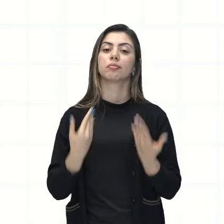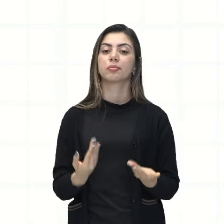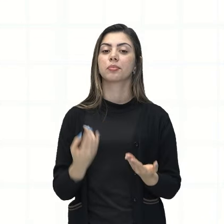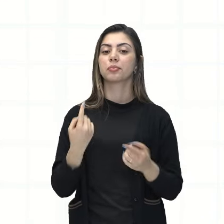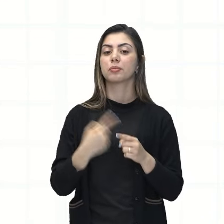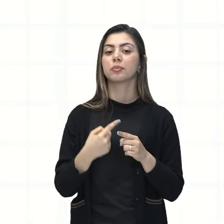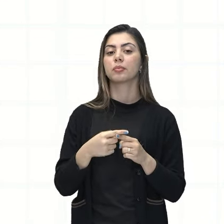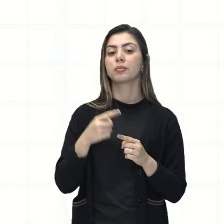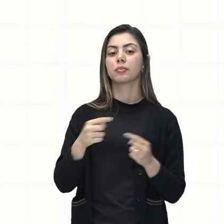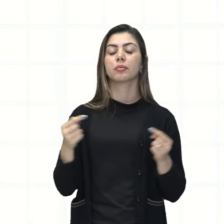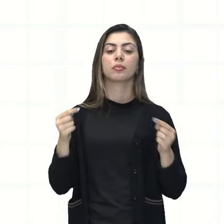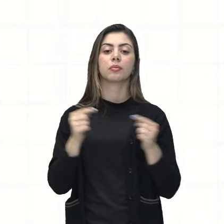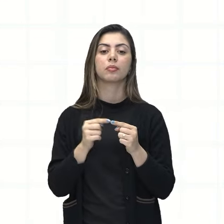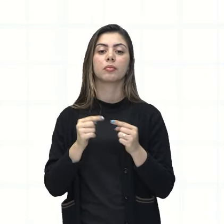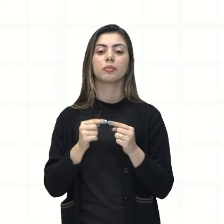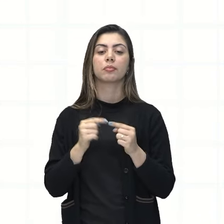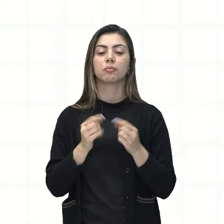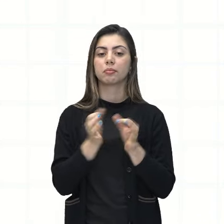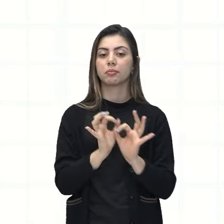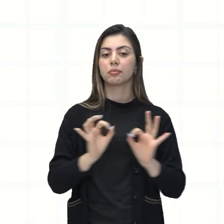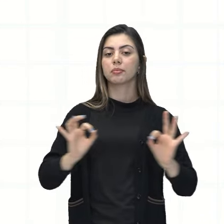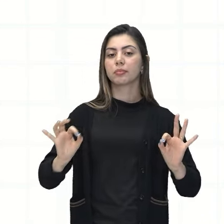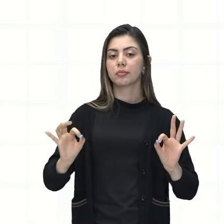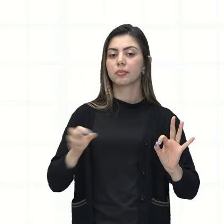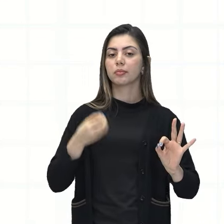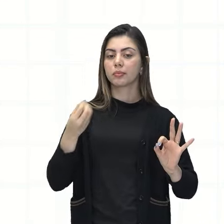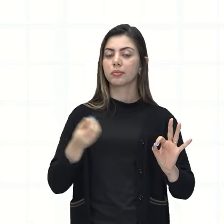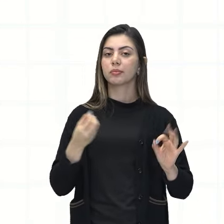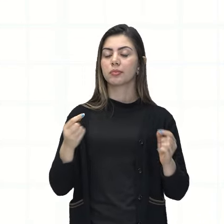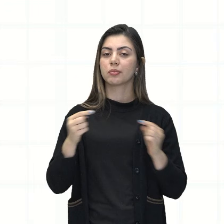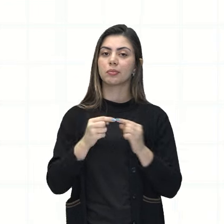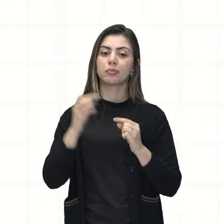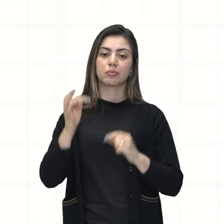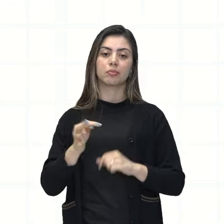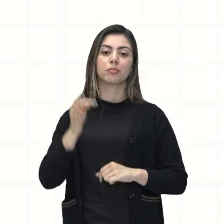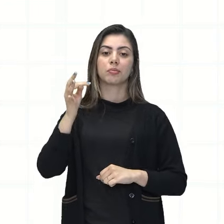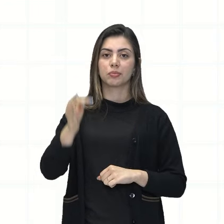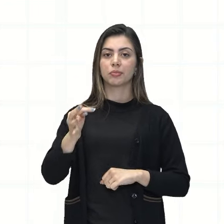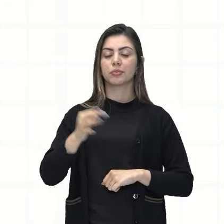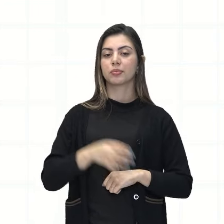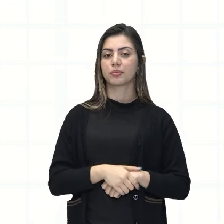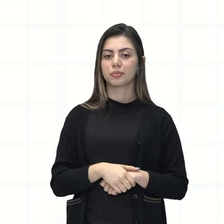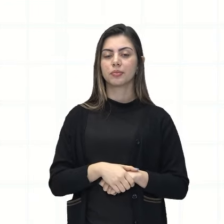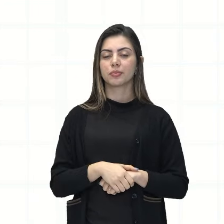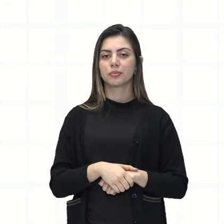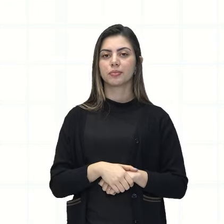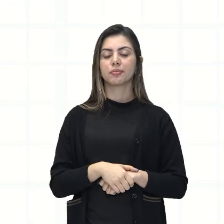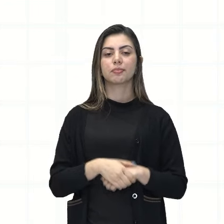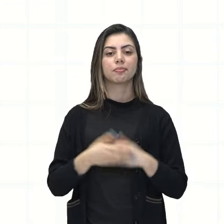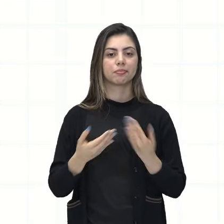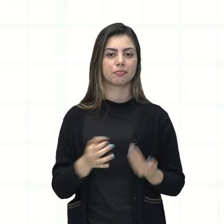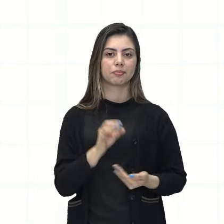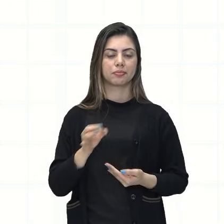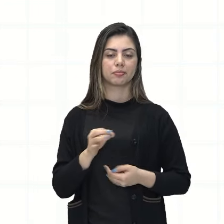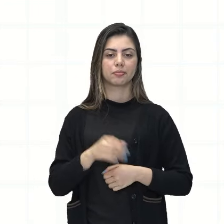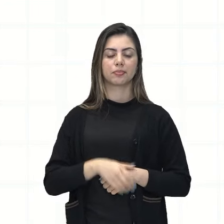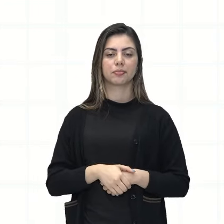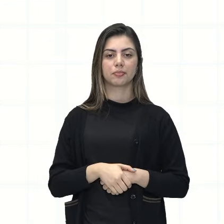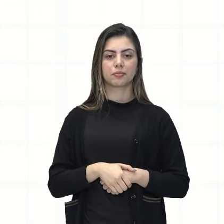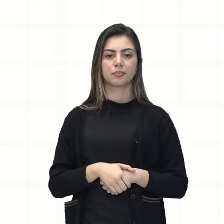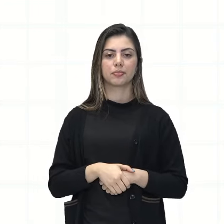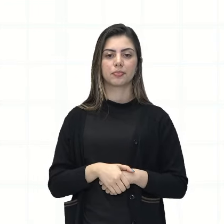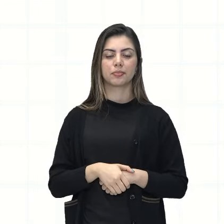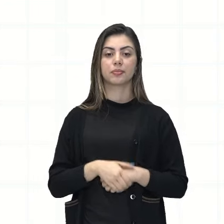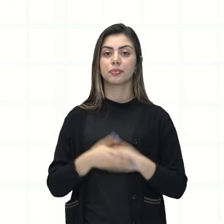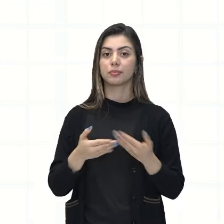que vai indicar que essa frase vai ser apresentada no futuro, no future, ok?